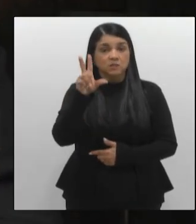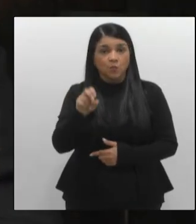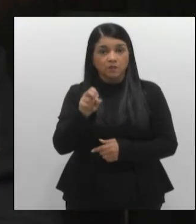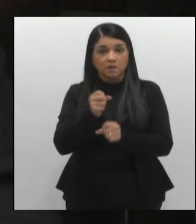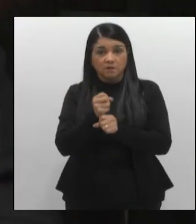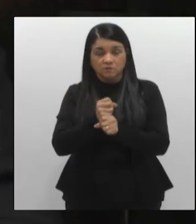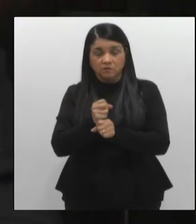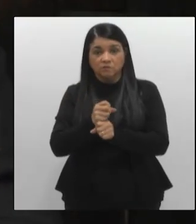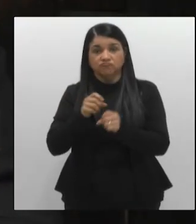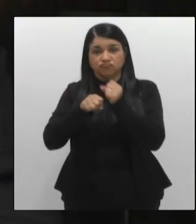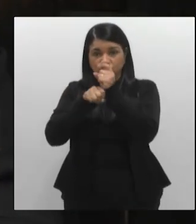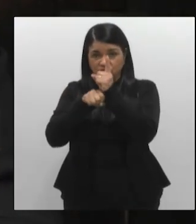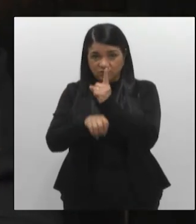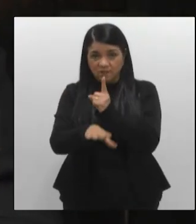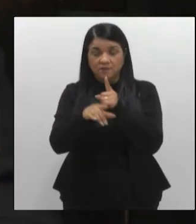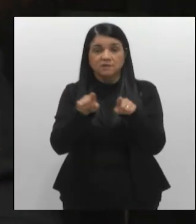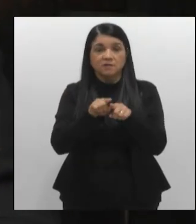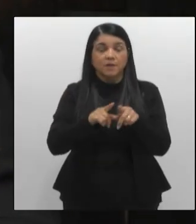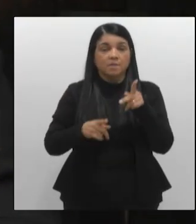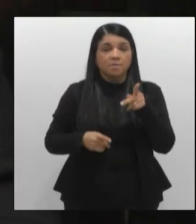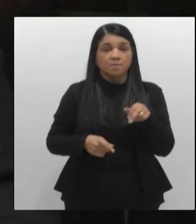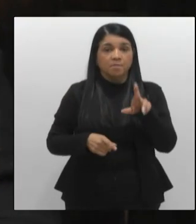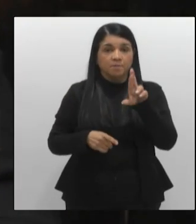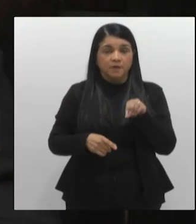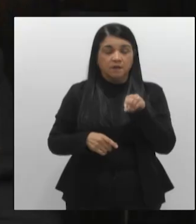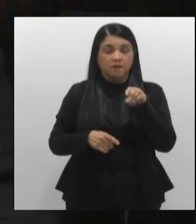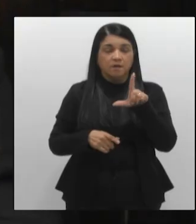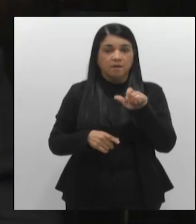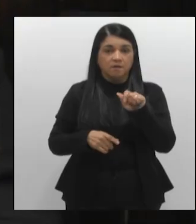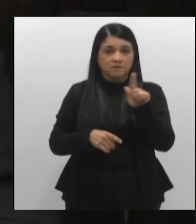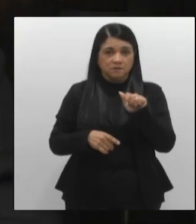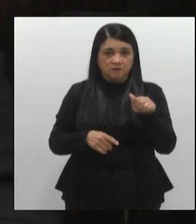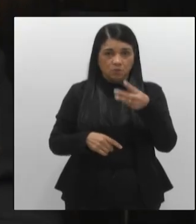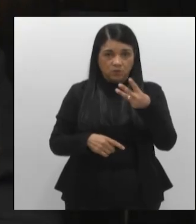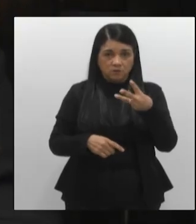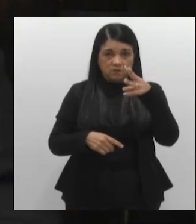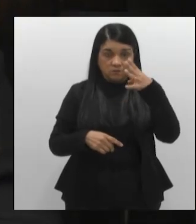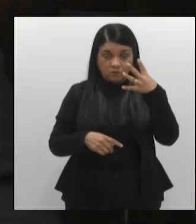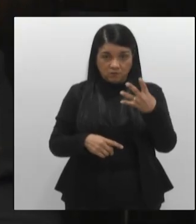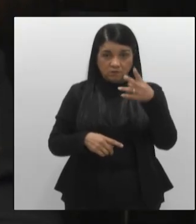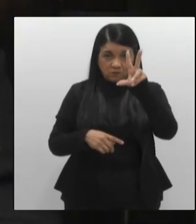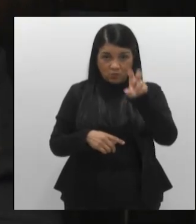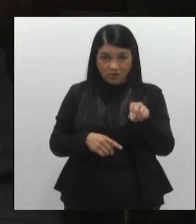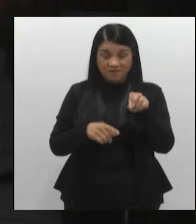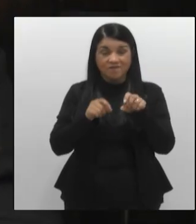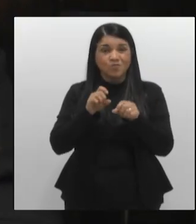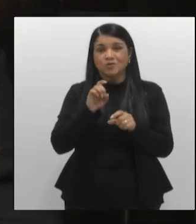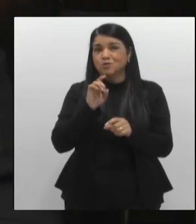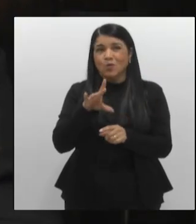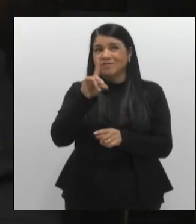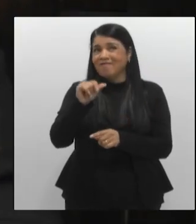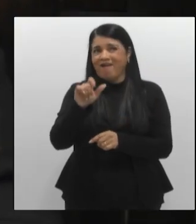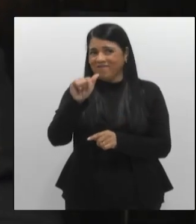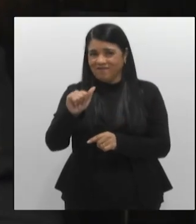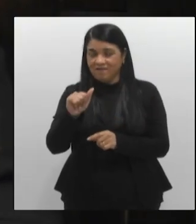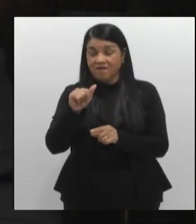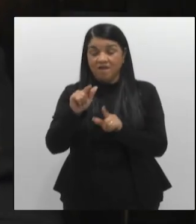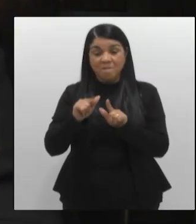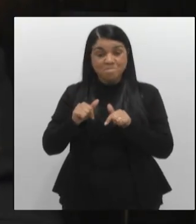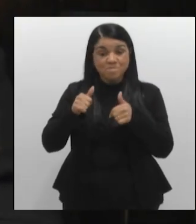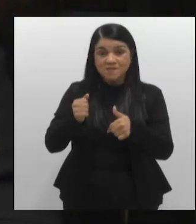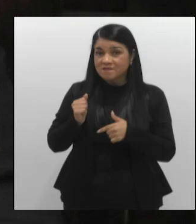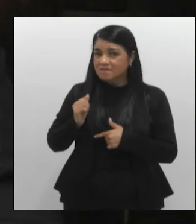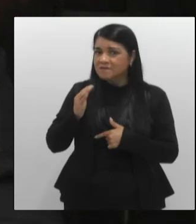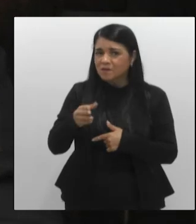anos de prelazia, não celebramos apenas datas, celebramos uma missão de servir, de